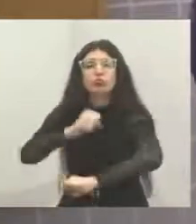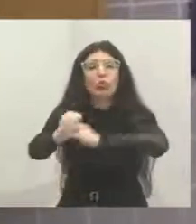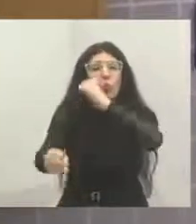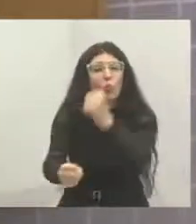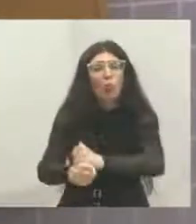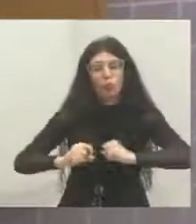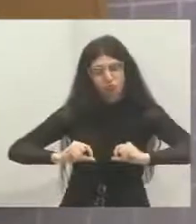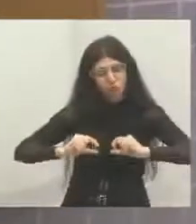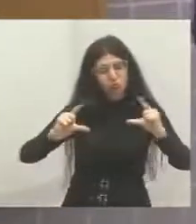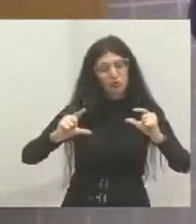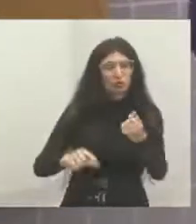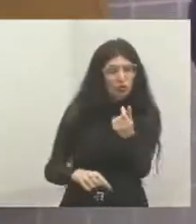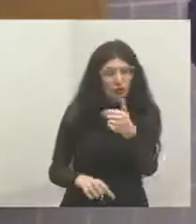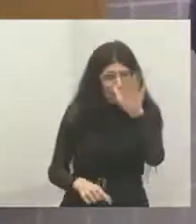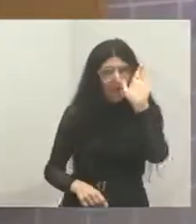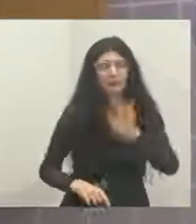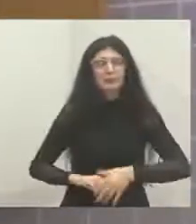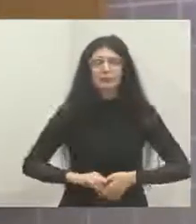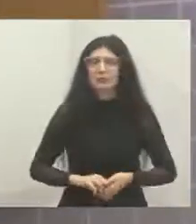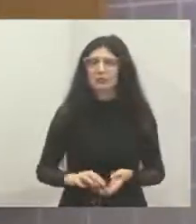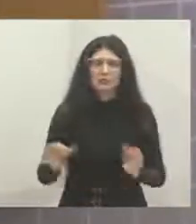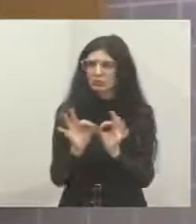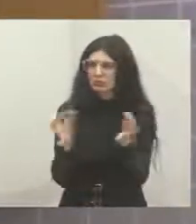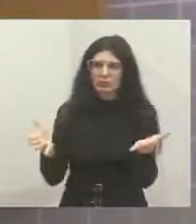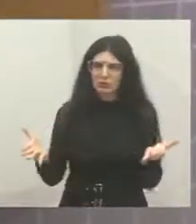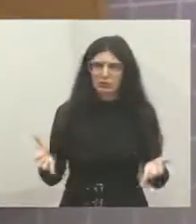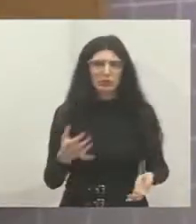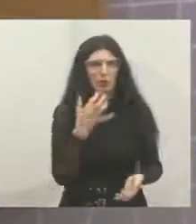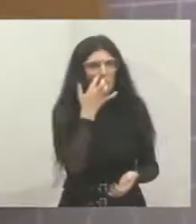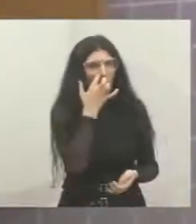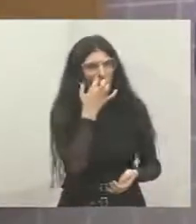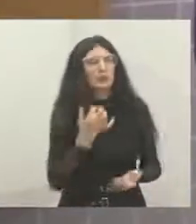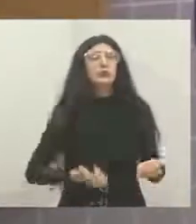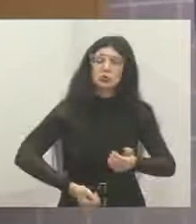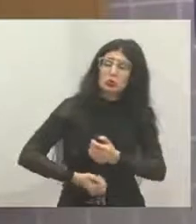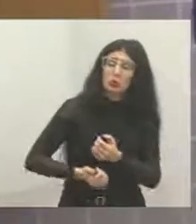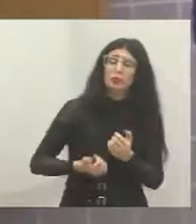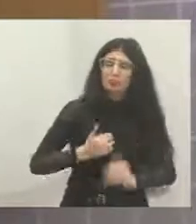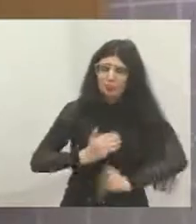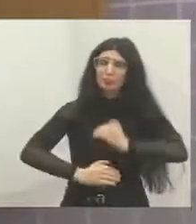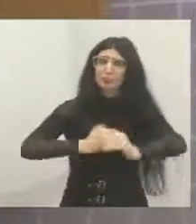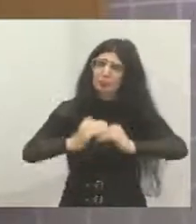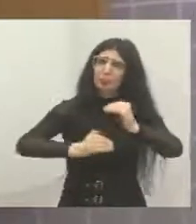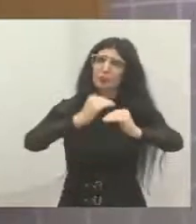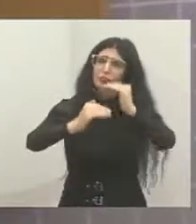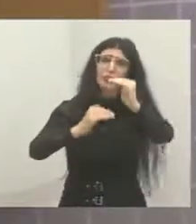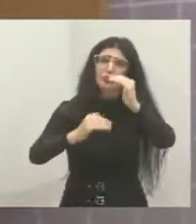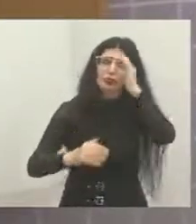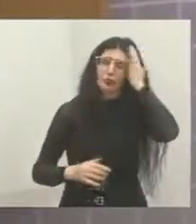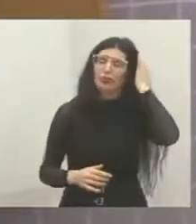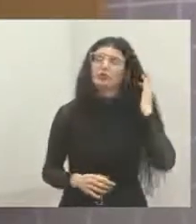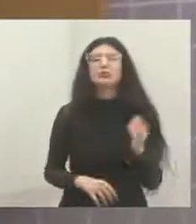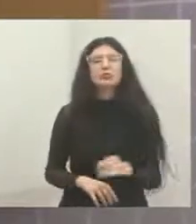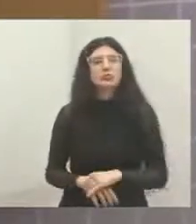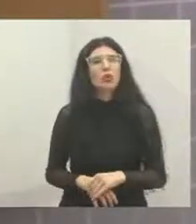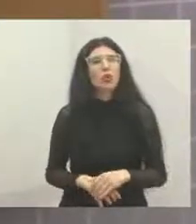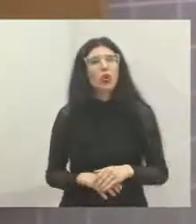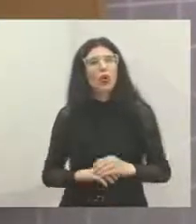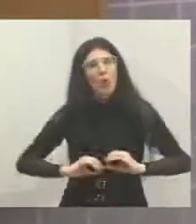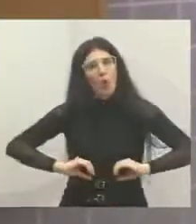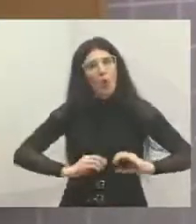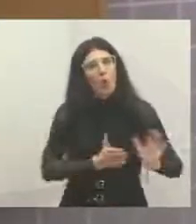ser que, se as receitas tiverem o seu crescimento, o seu desenvolvimento, vai ter um valor maior desse